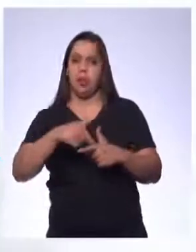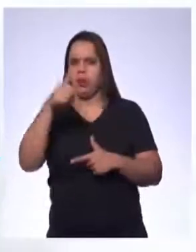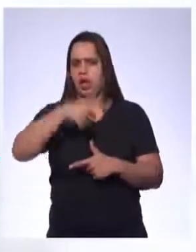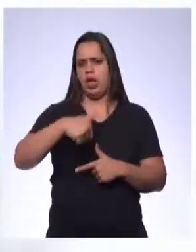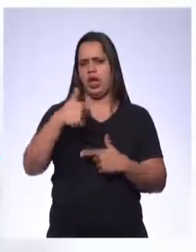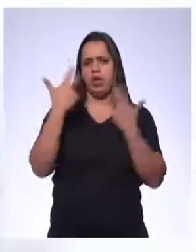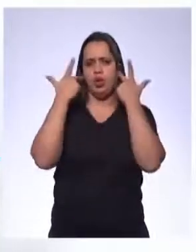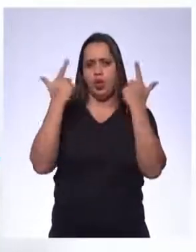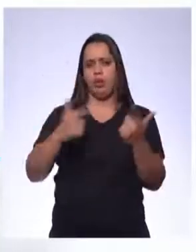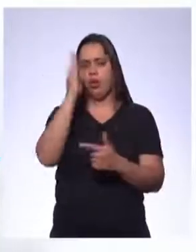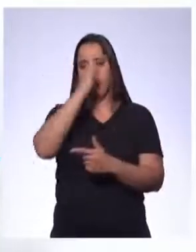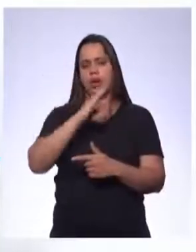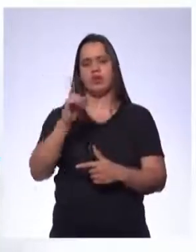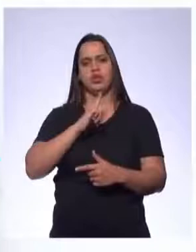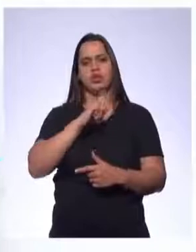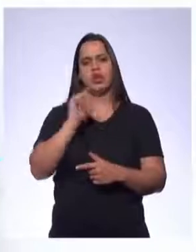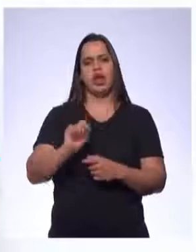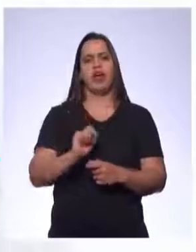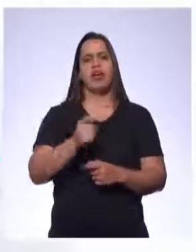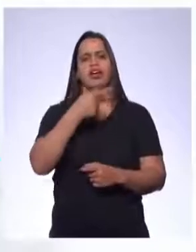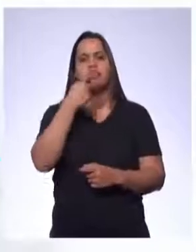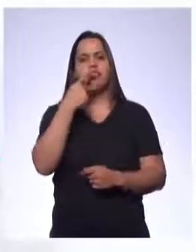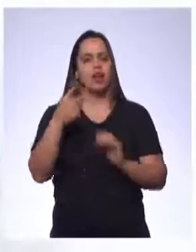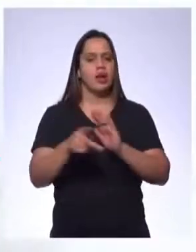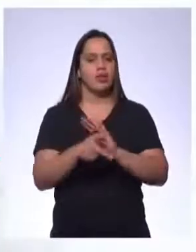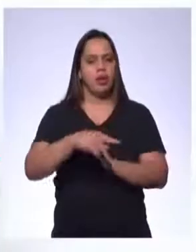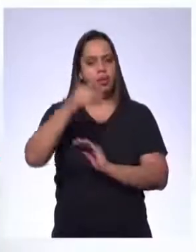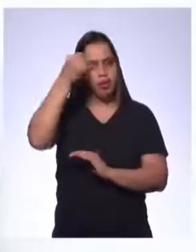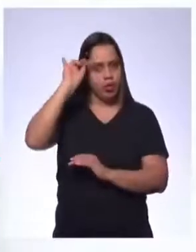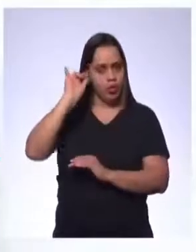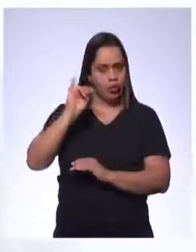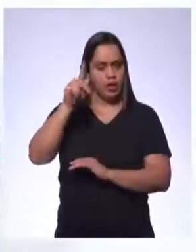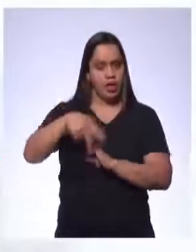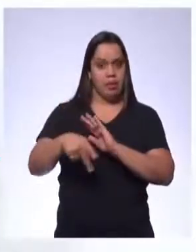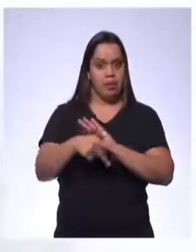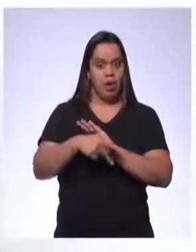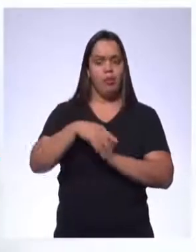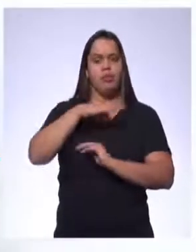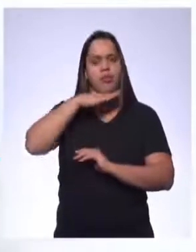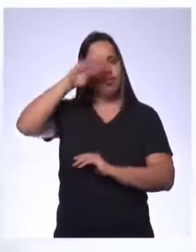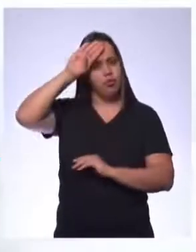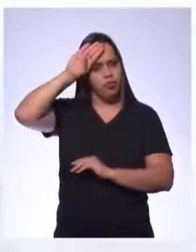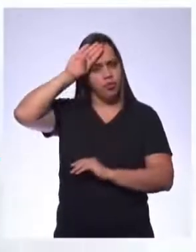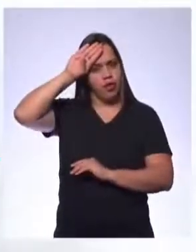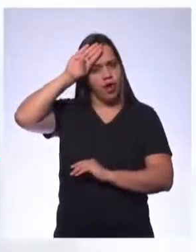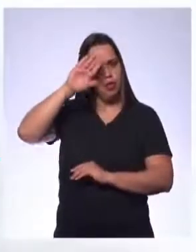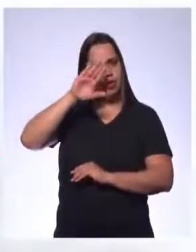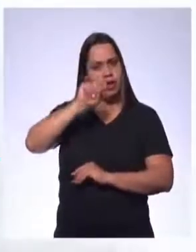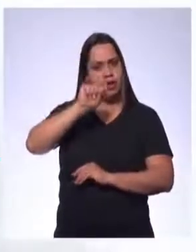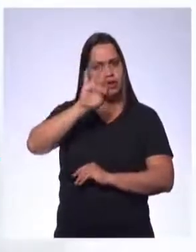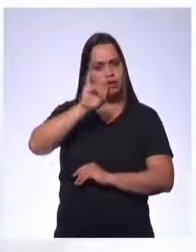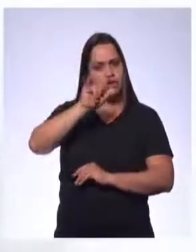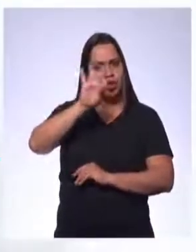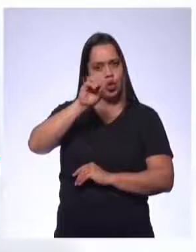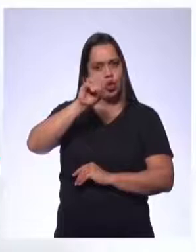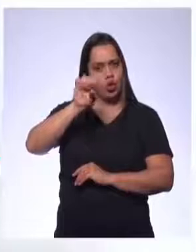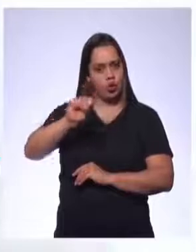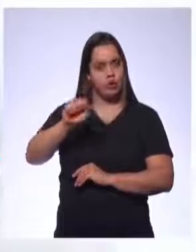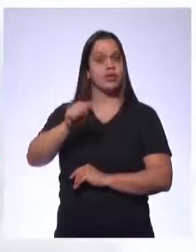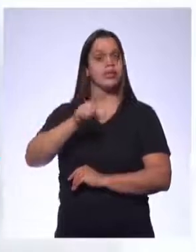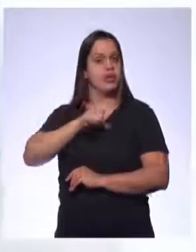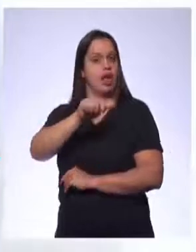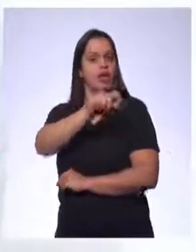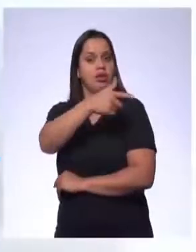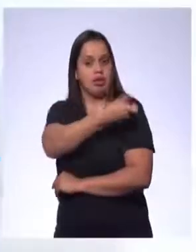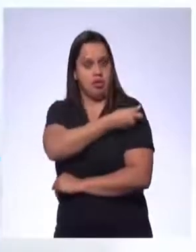no Brasil a gente ouvir falar, quando fala de gado, sobre febre aftosa, por exemplo. Também tem uma vacina contra. Né? Então, mas no caso